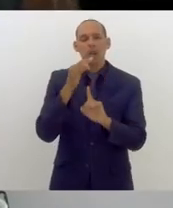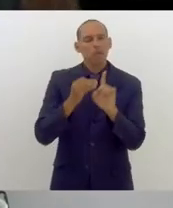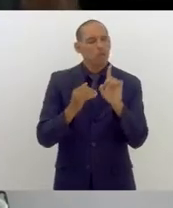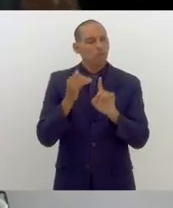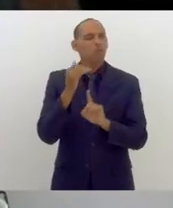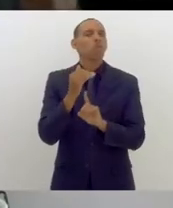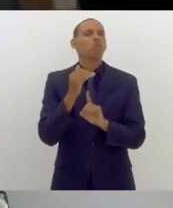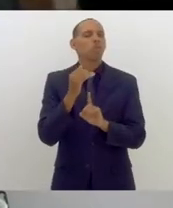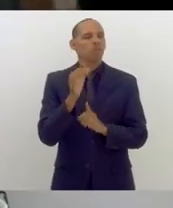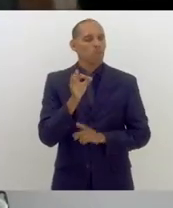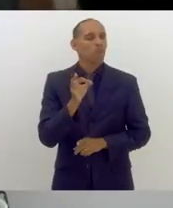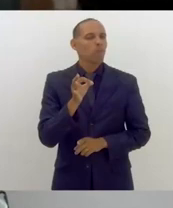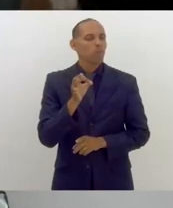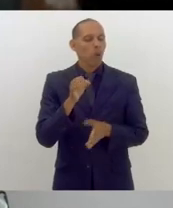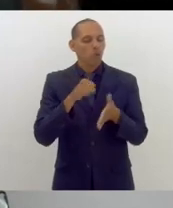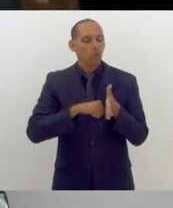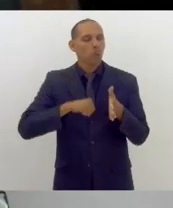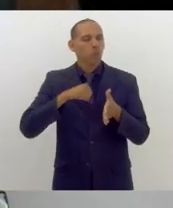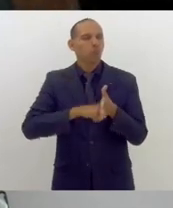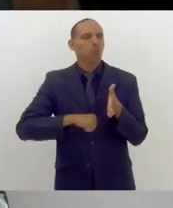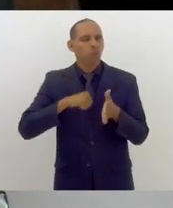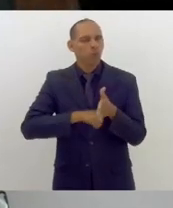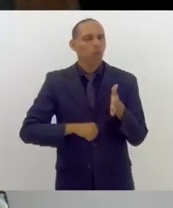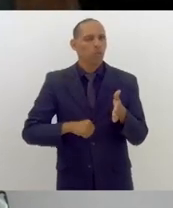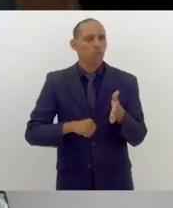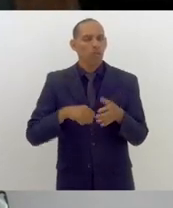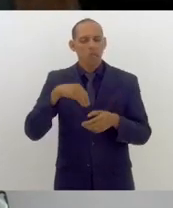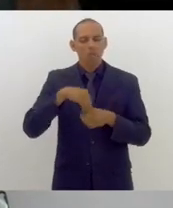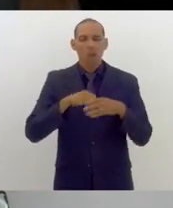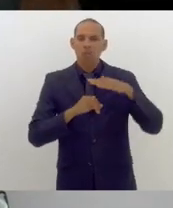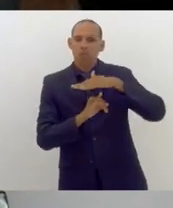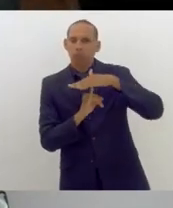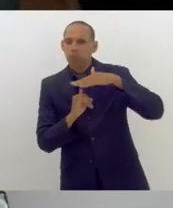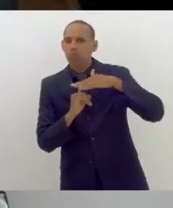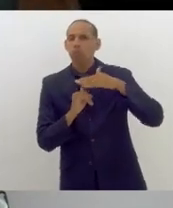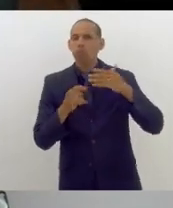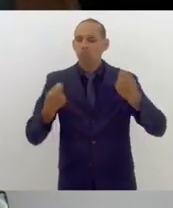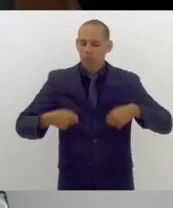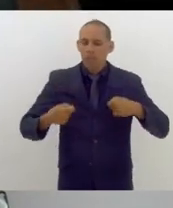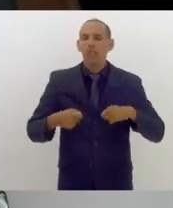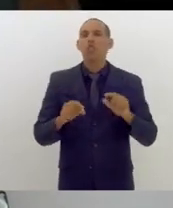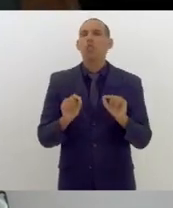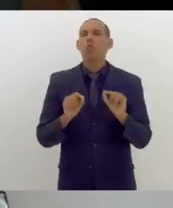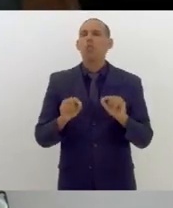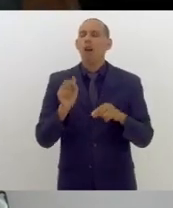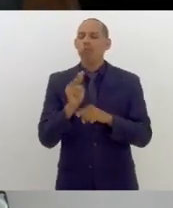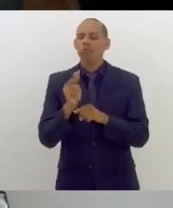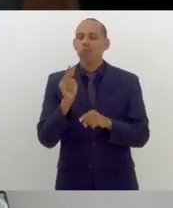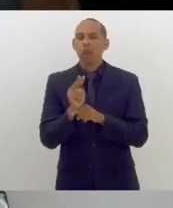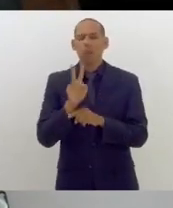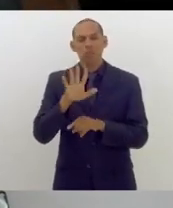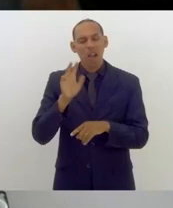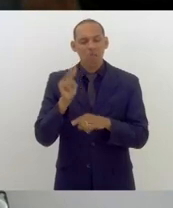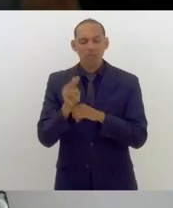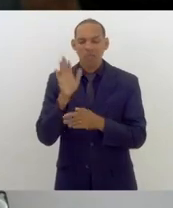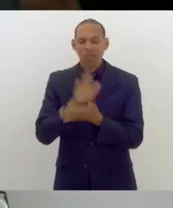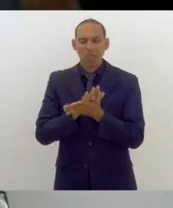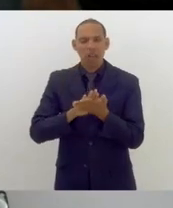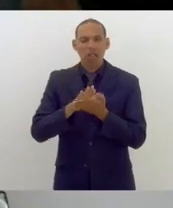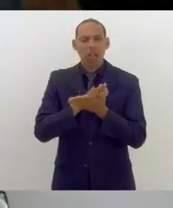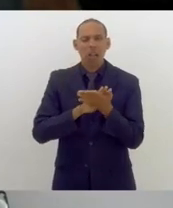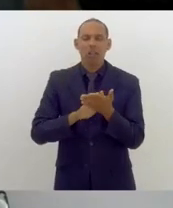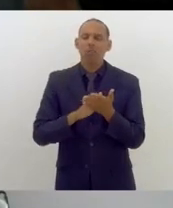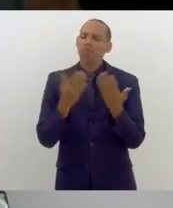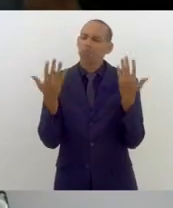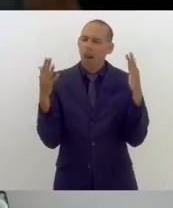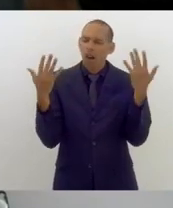cabe sim a luta dentro das instituições que deveriam fiscalizar não fiscalizo parabenizar a